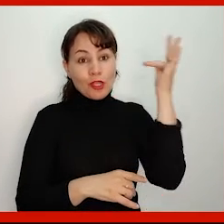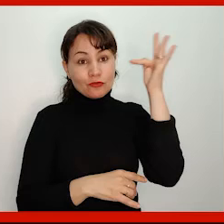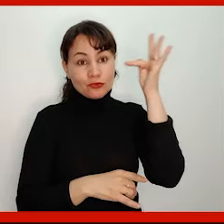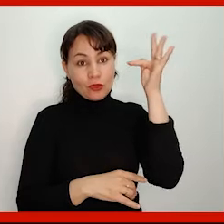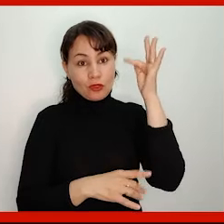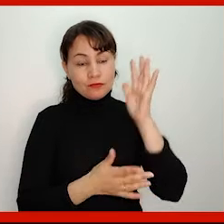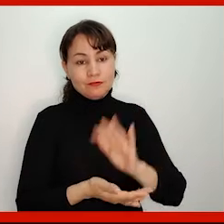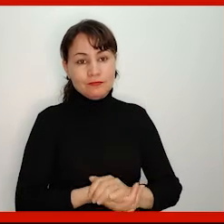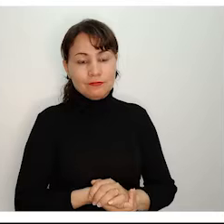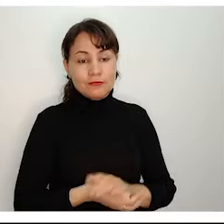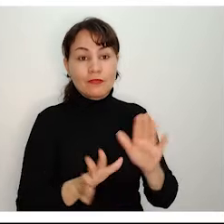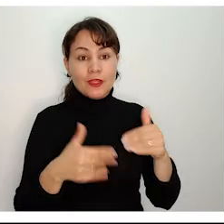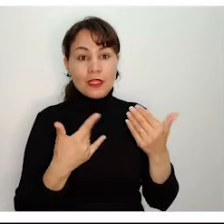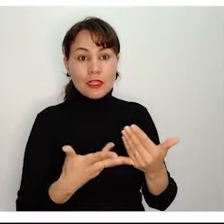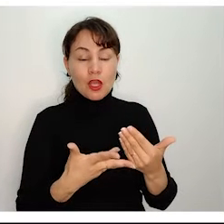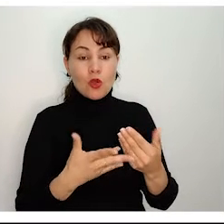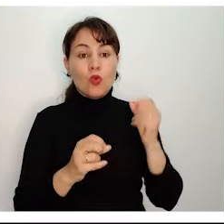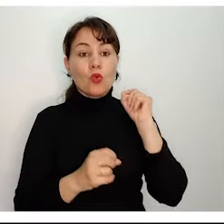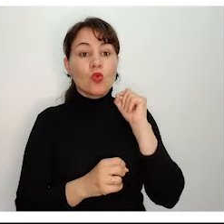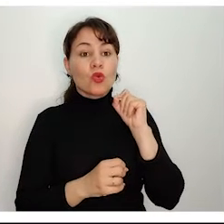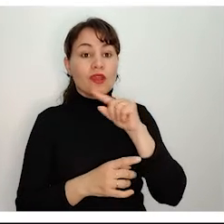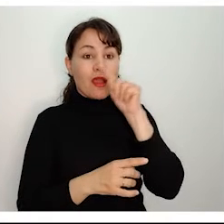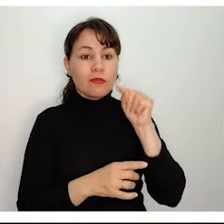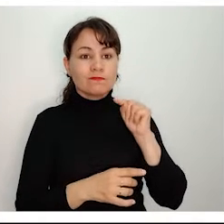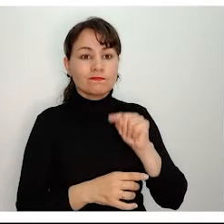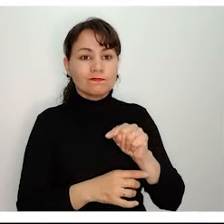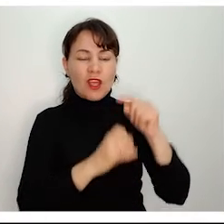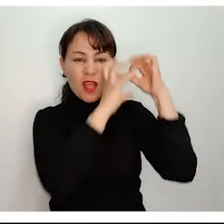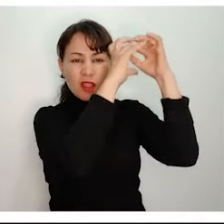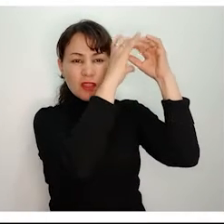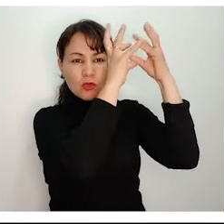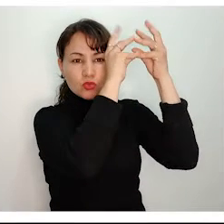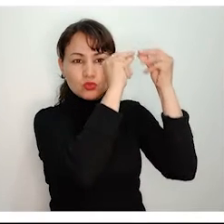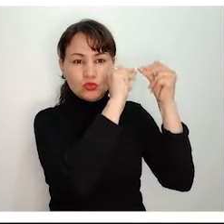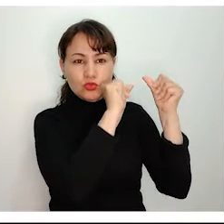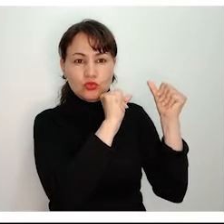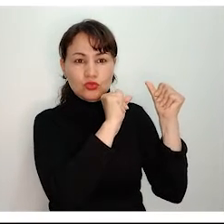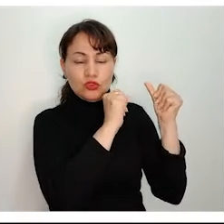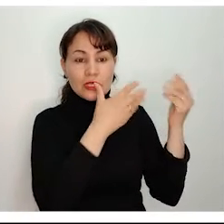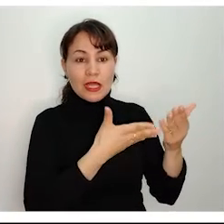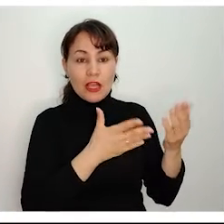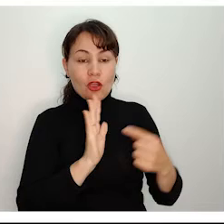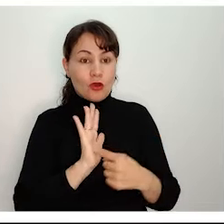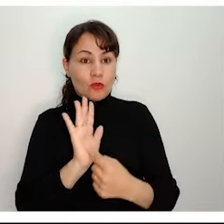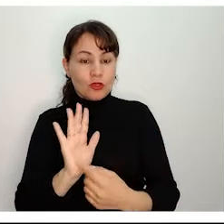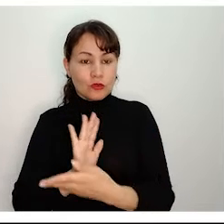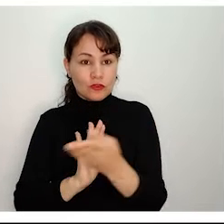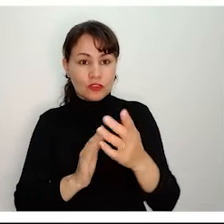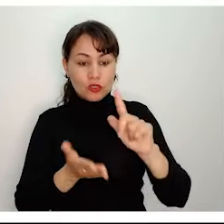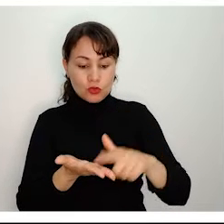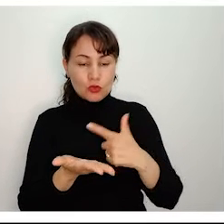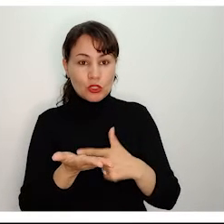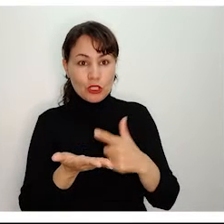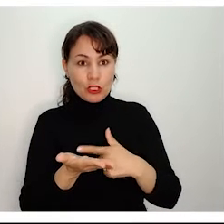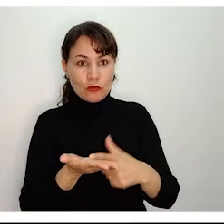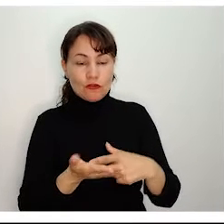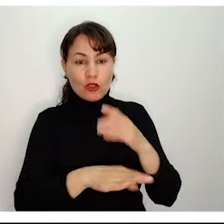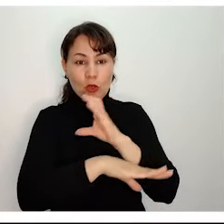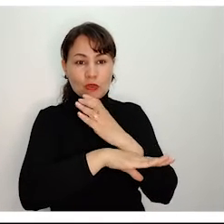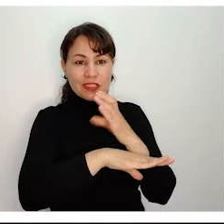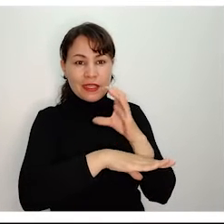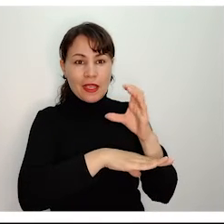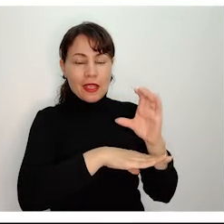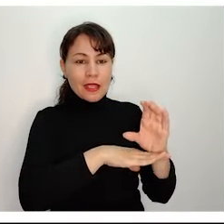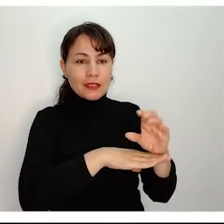o funcionamento. Então, o que é essa neuroplasticidade? E agora eu trago para vocês um outro livro que se